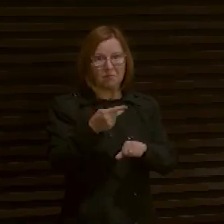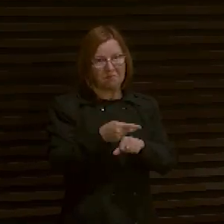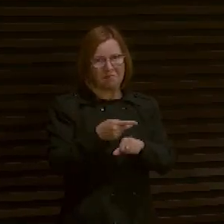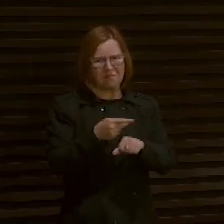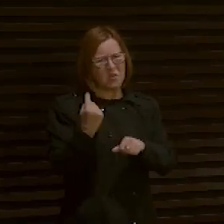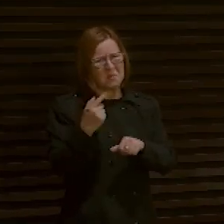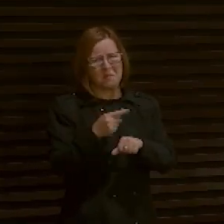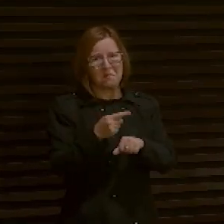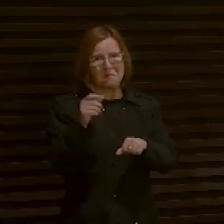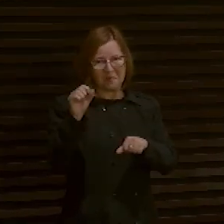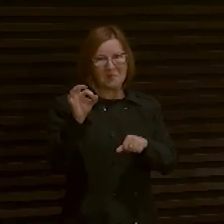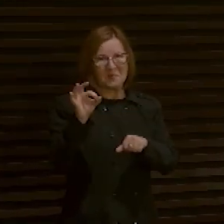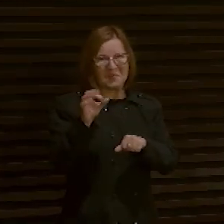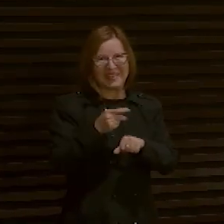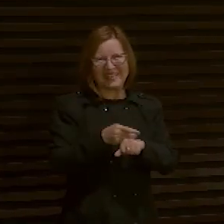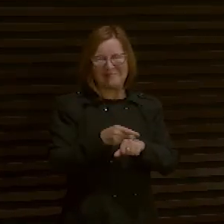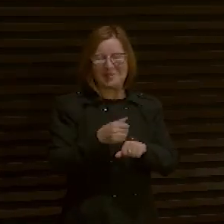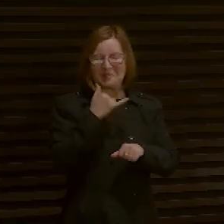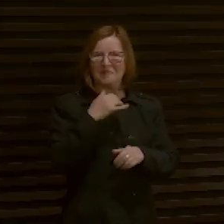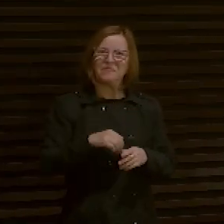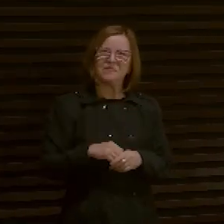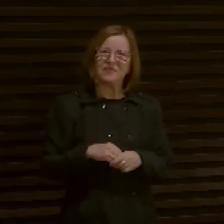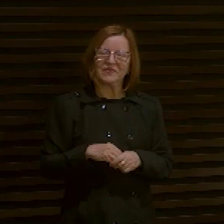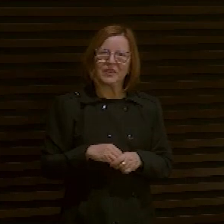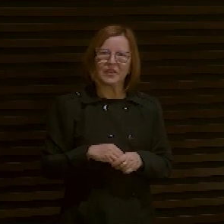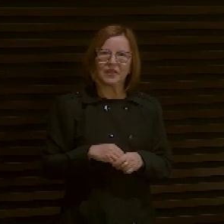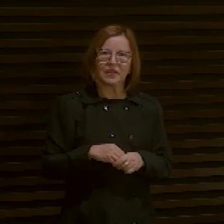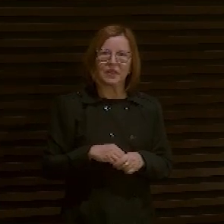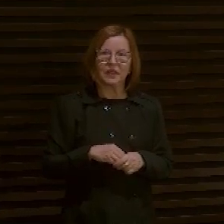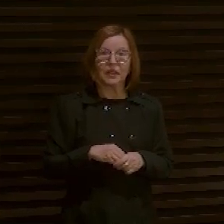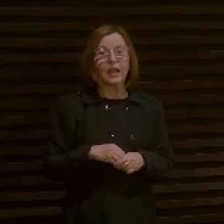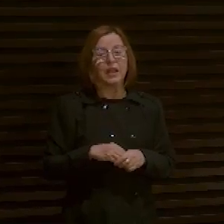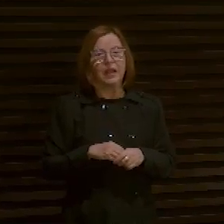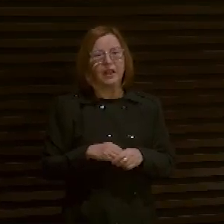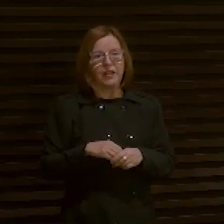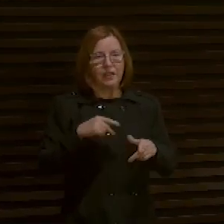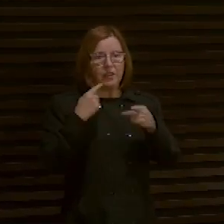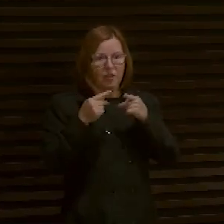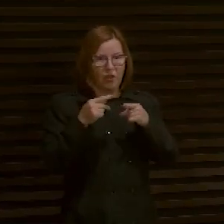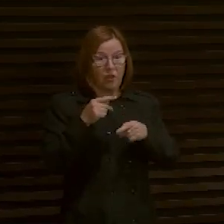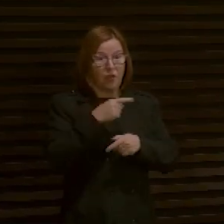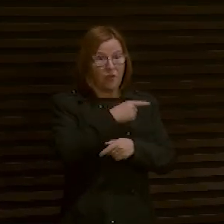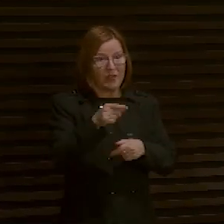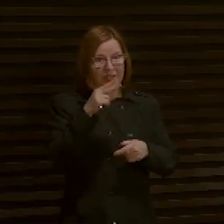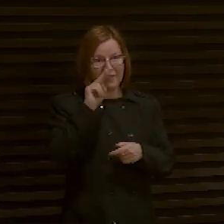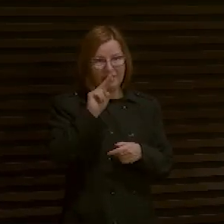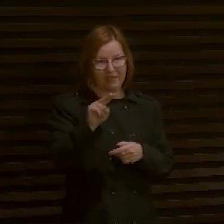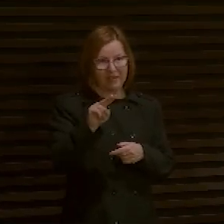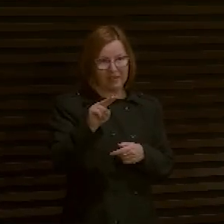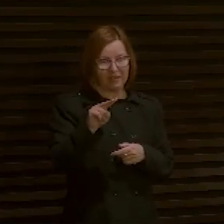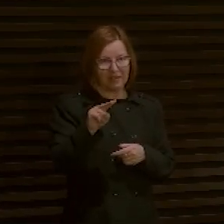meu céu pode se abrir que isso não vai acontecer. E Eliseu profetiza para ele também: olha, você vai ver com seus olhos, mas você não